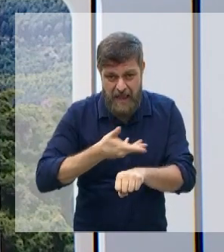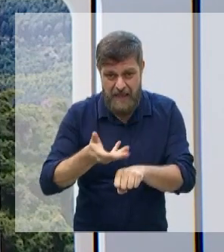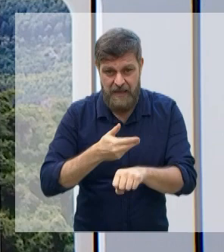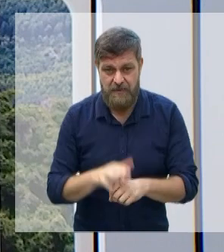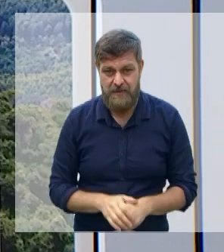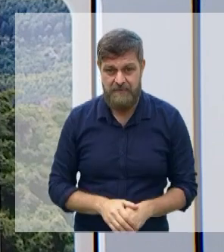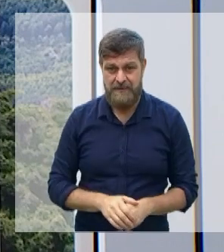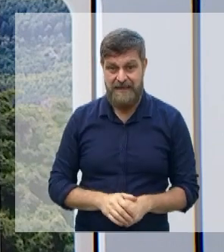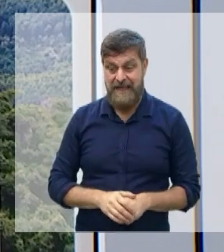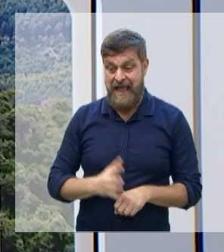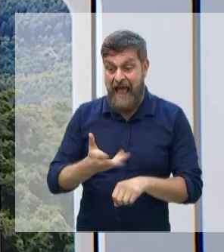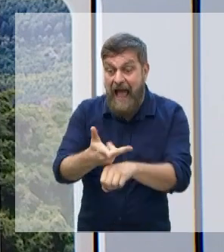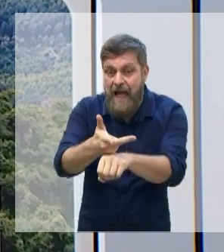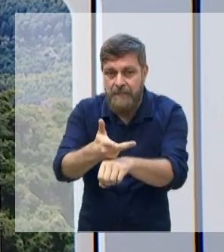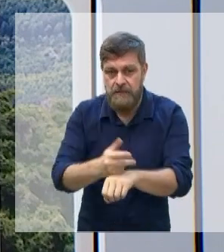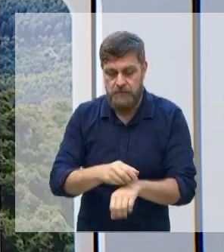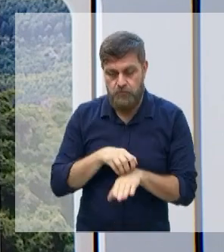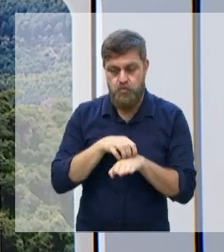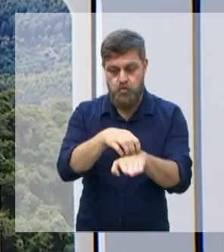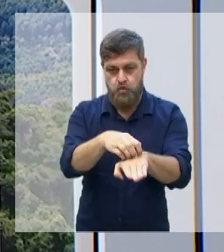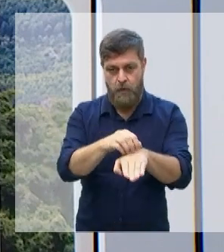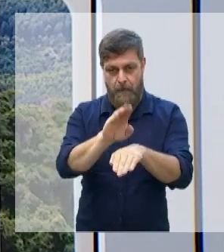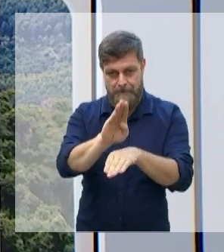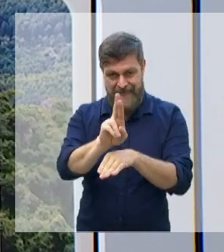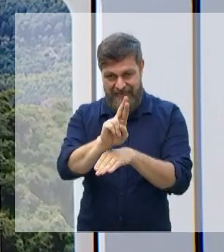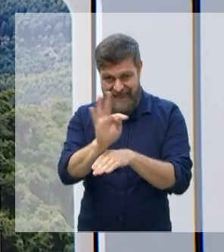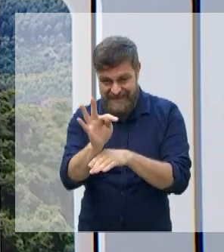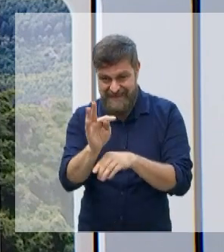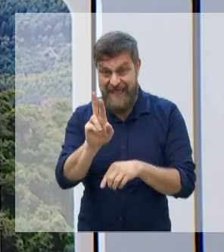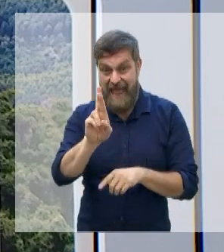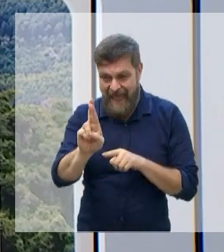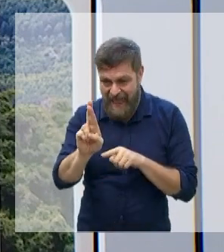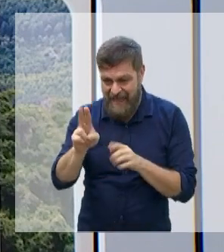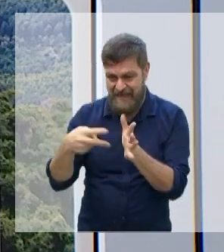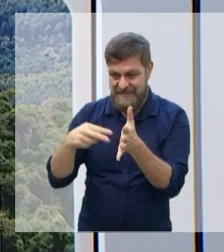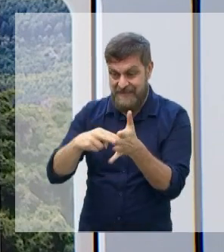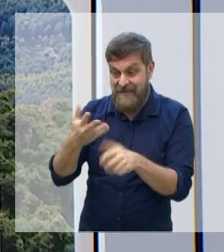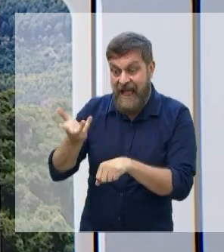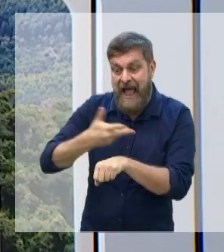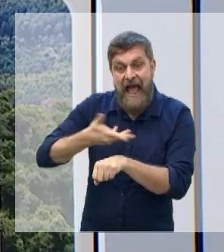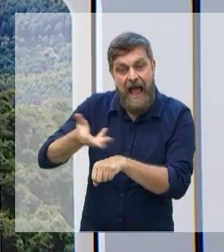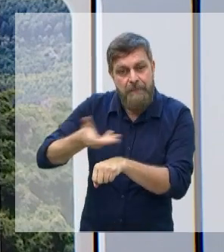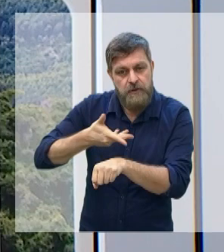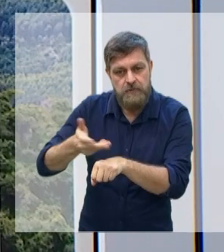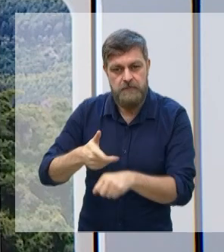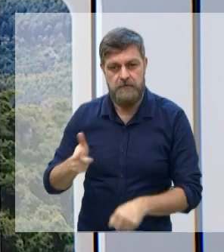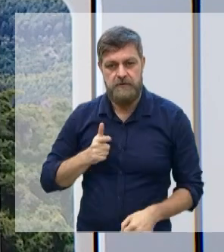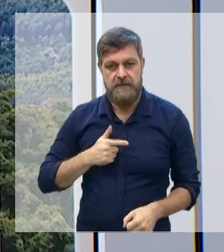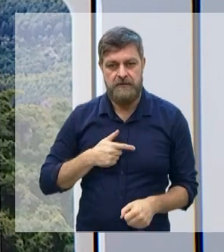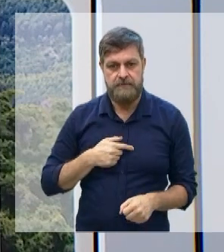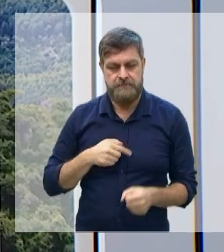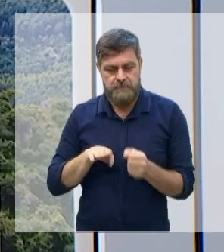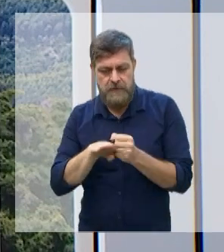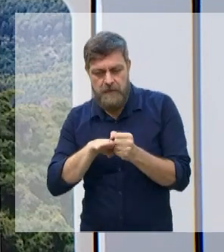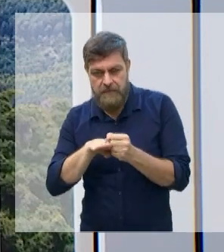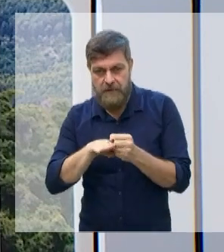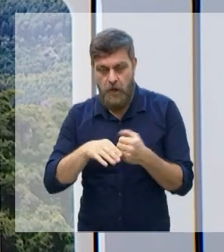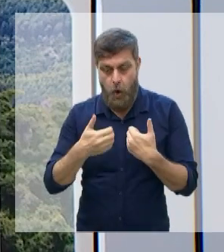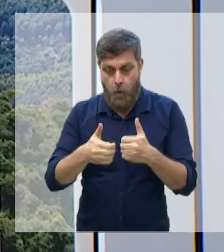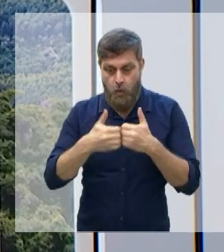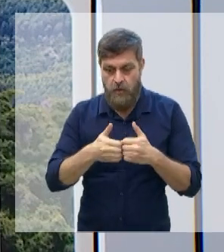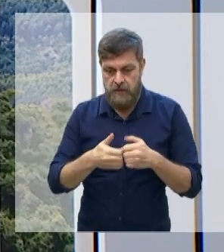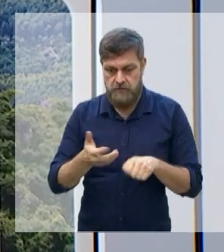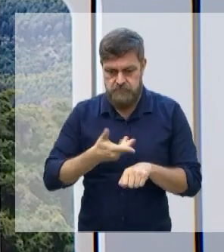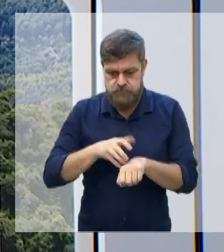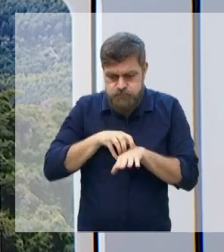vr tr e rápido nós temos então que tem uma velocidade média dos ônibus mais alta e